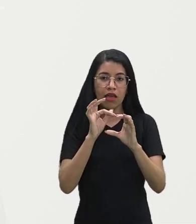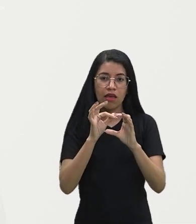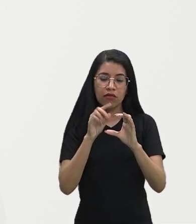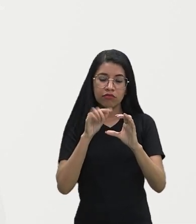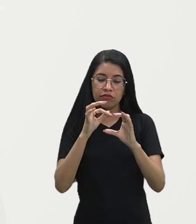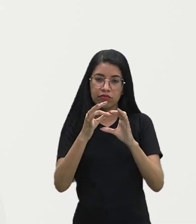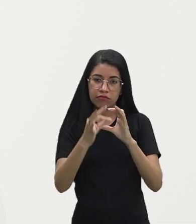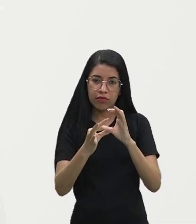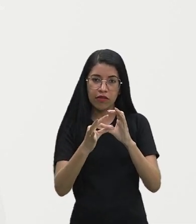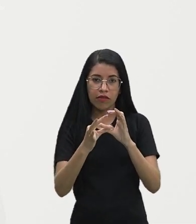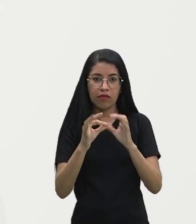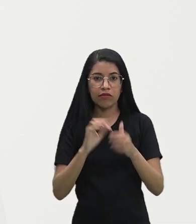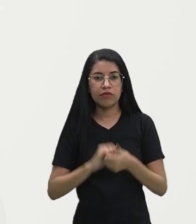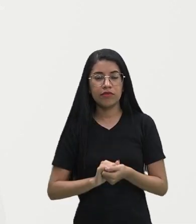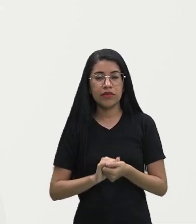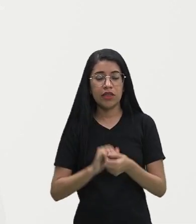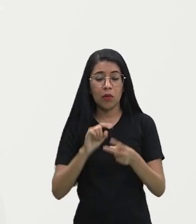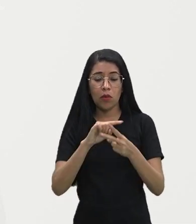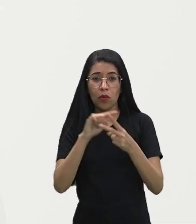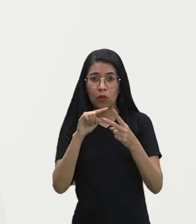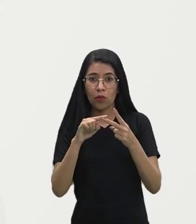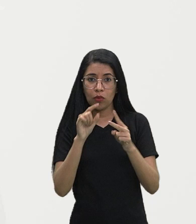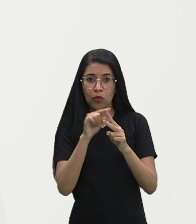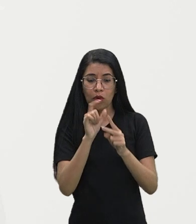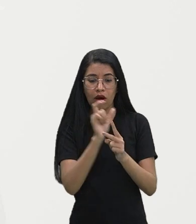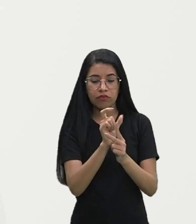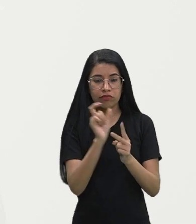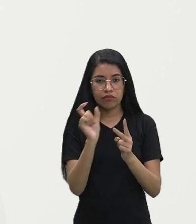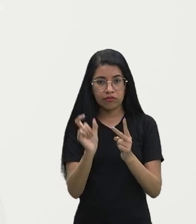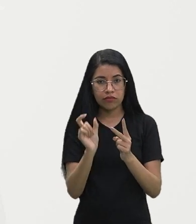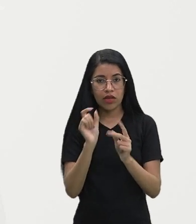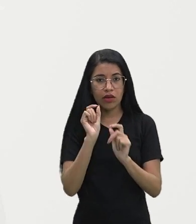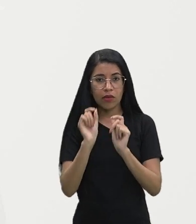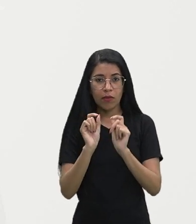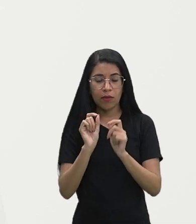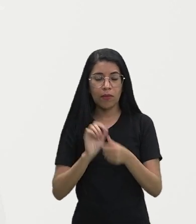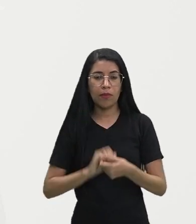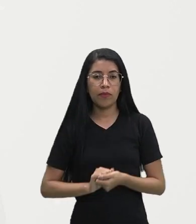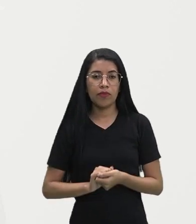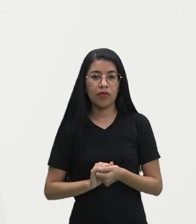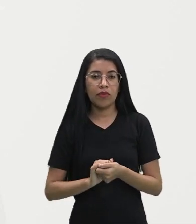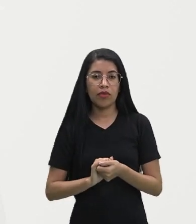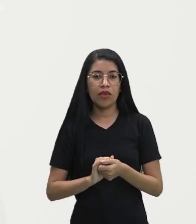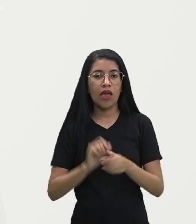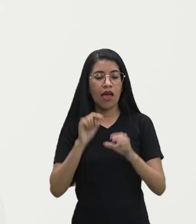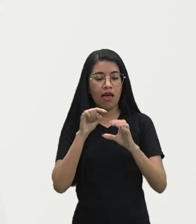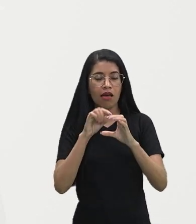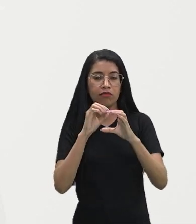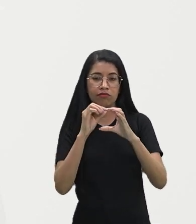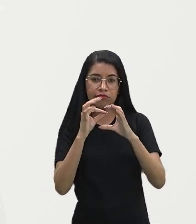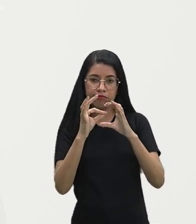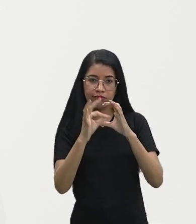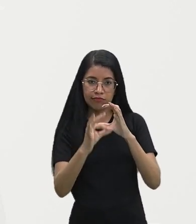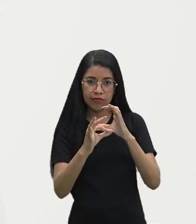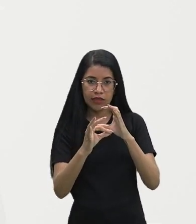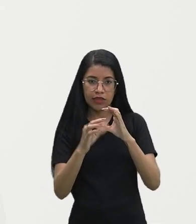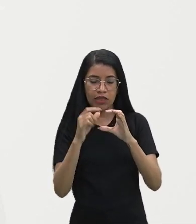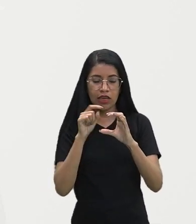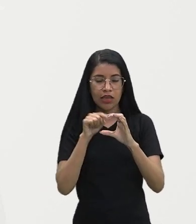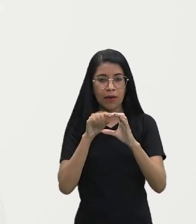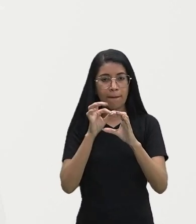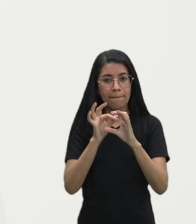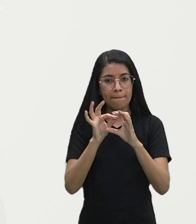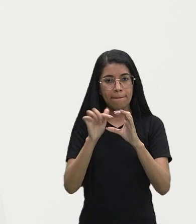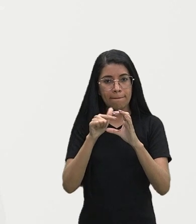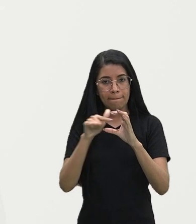está destacado aí dois termos, procariontes e eucariontes. Então, as primeiras